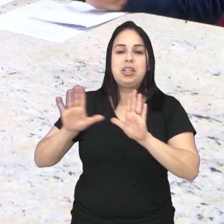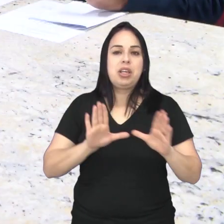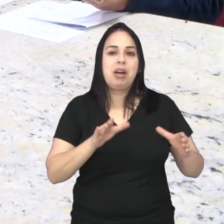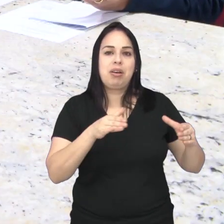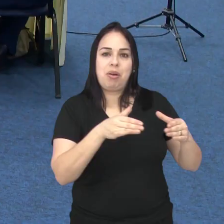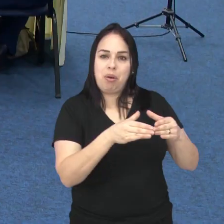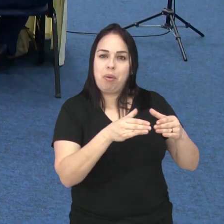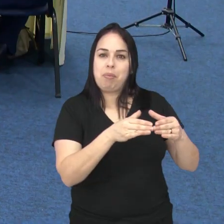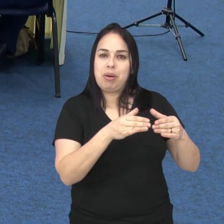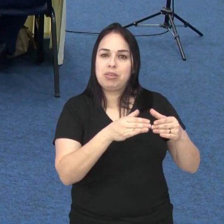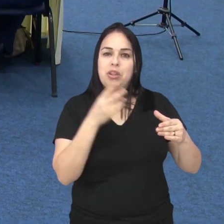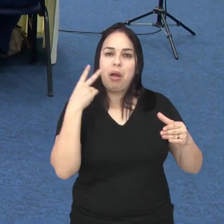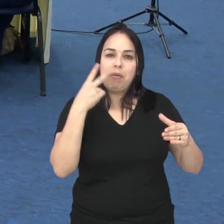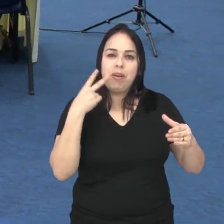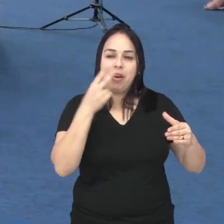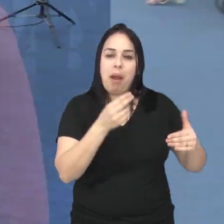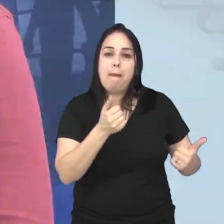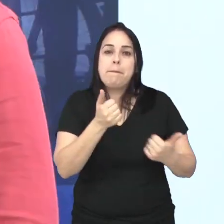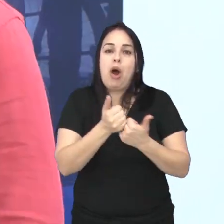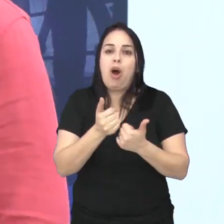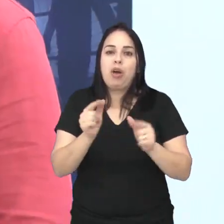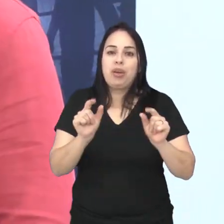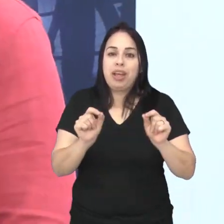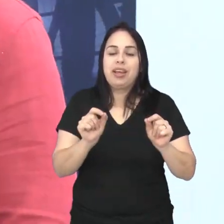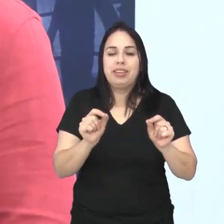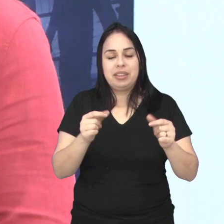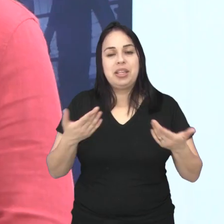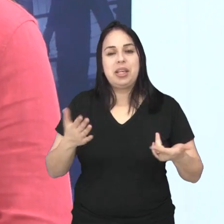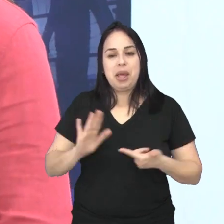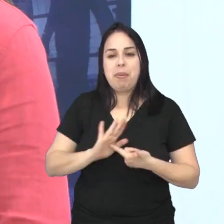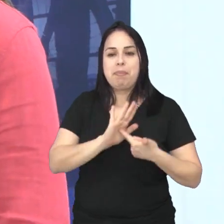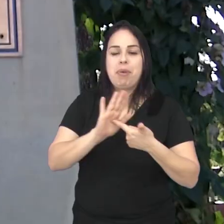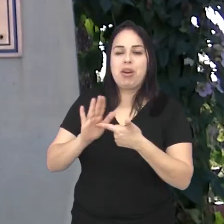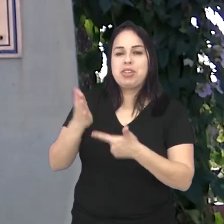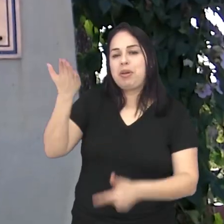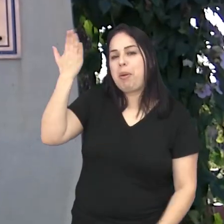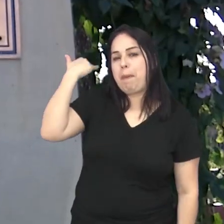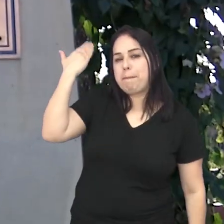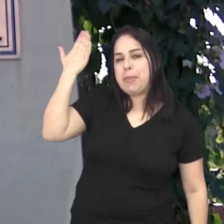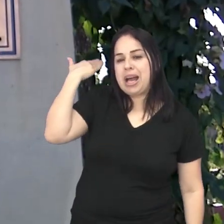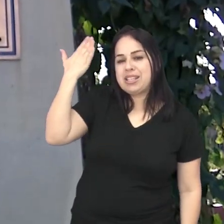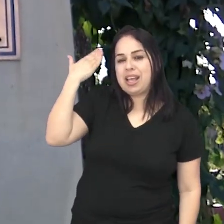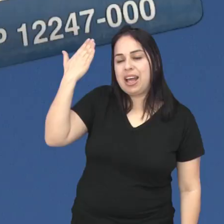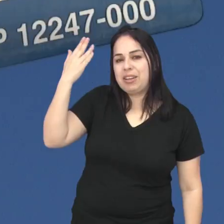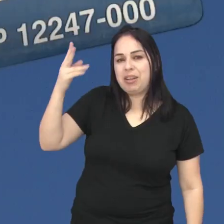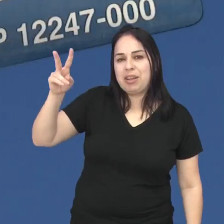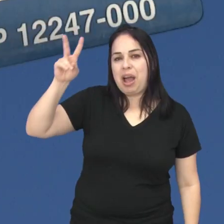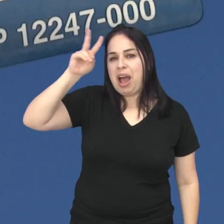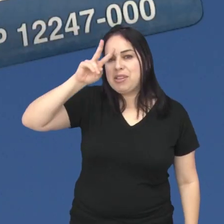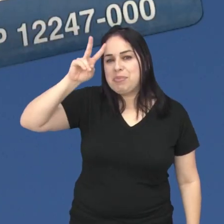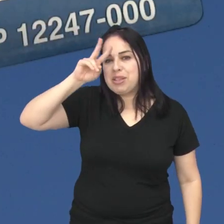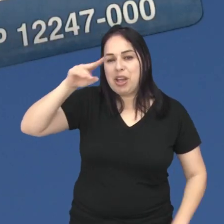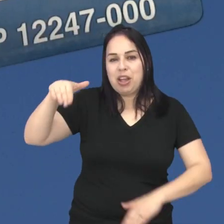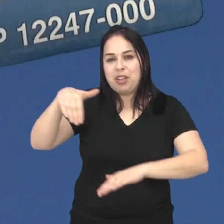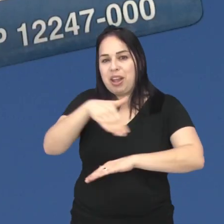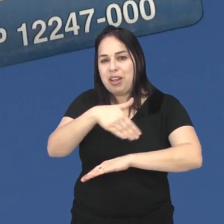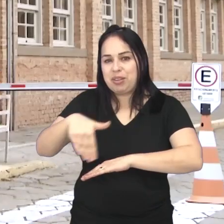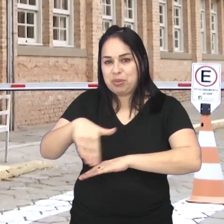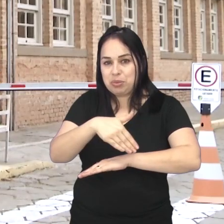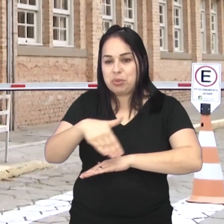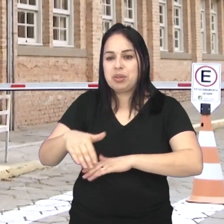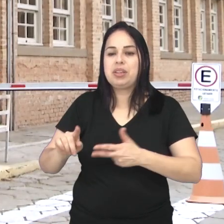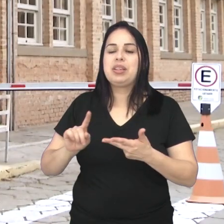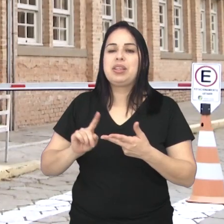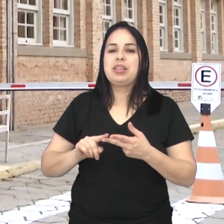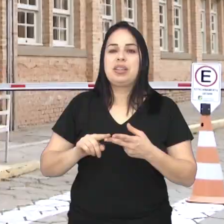atuação das comissões e frentes parlamentares. O programa também revela um pouco do nosso passado que está eternizado nos nomes das ruas